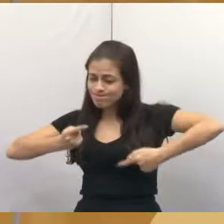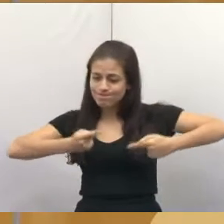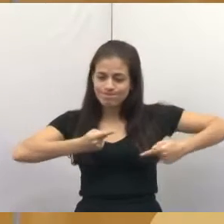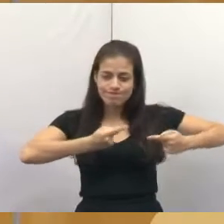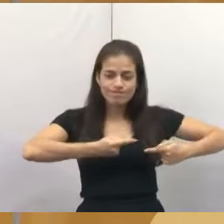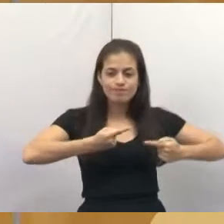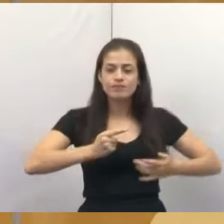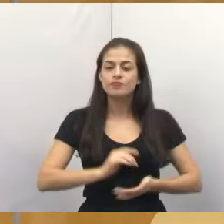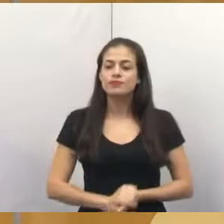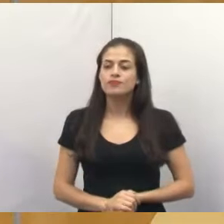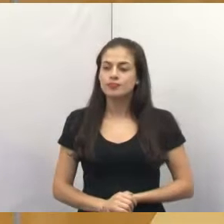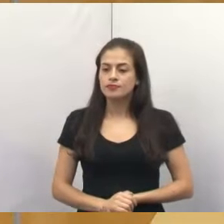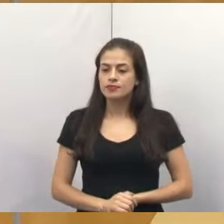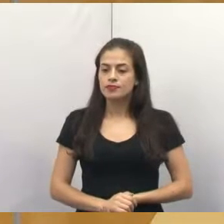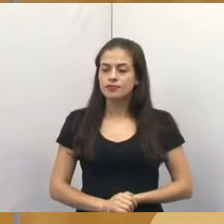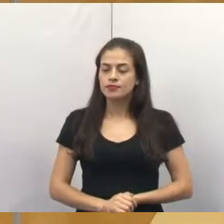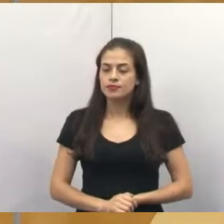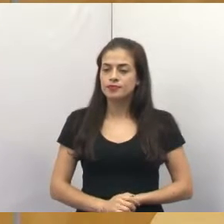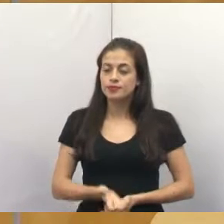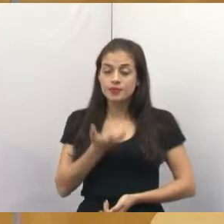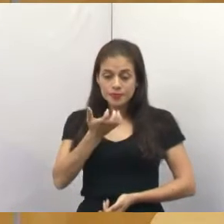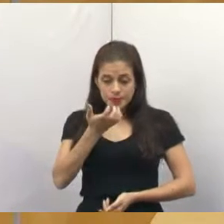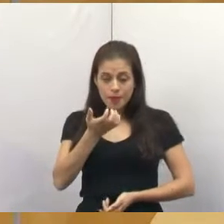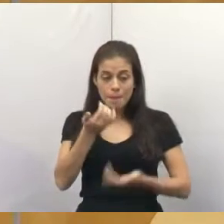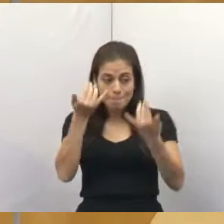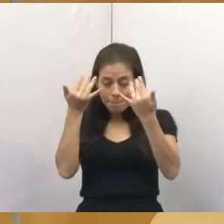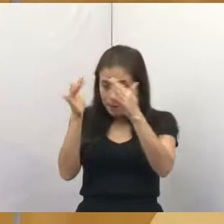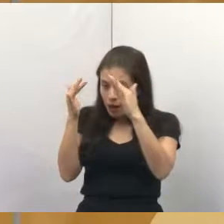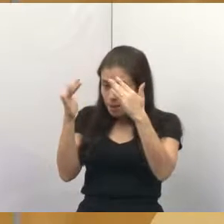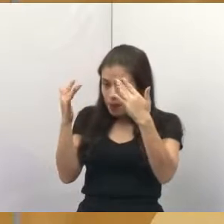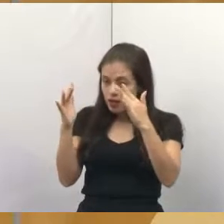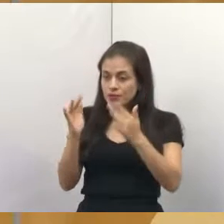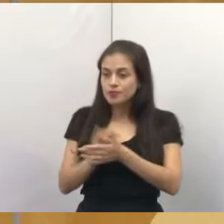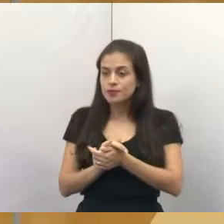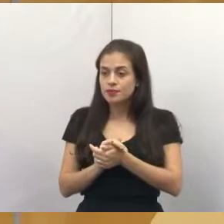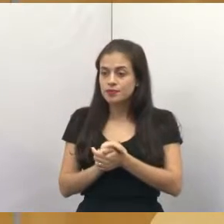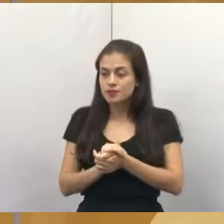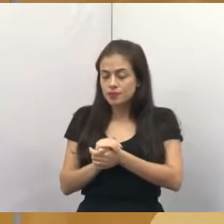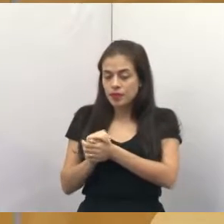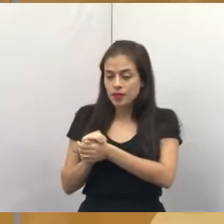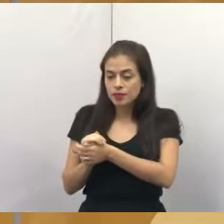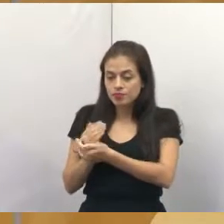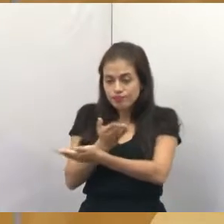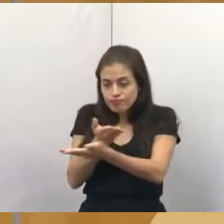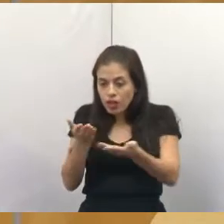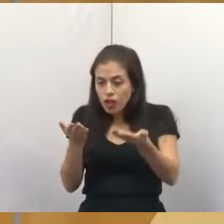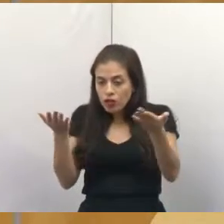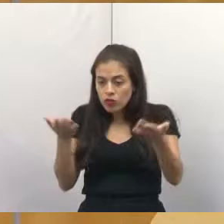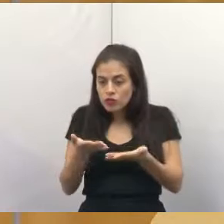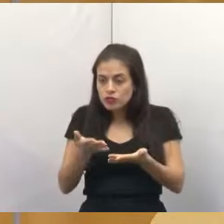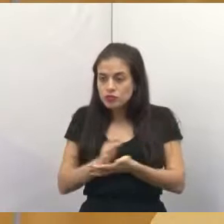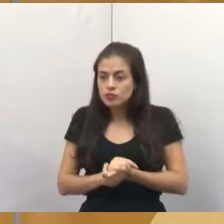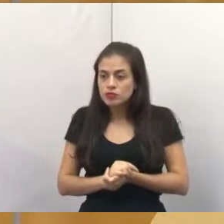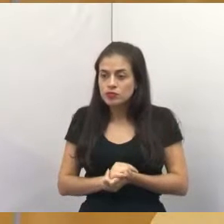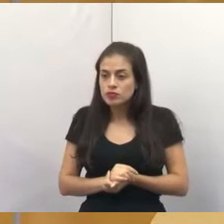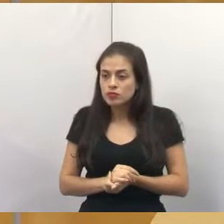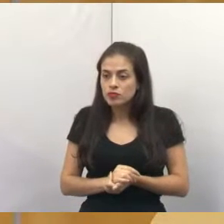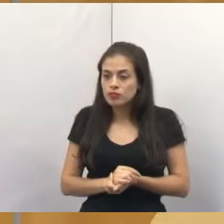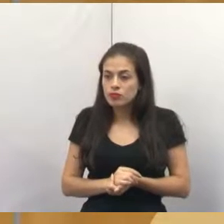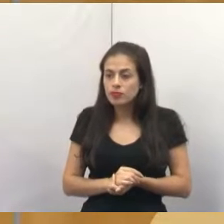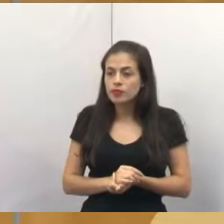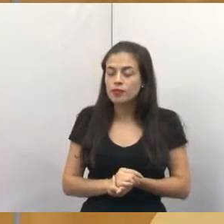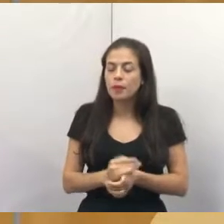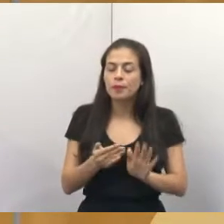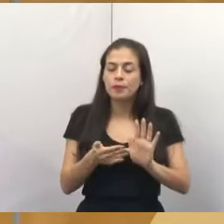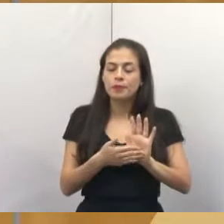debatido. E eu quero, além de dar os parabéns às pessoas que hoje estão atuando